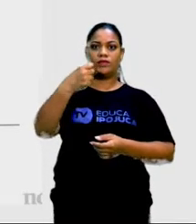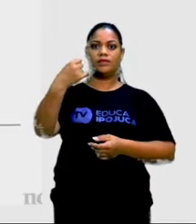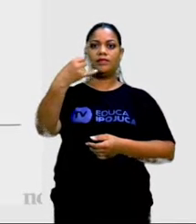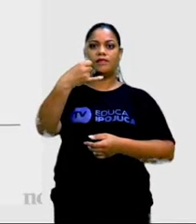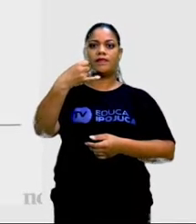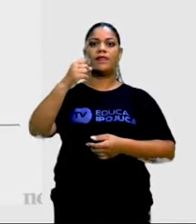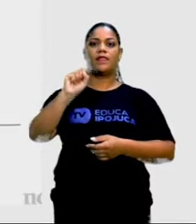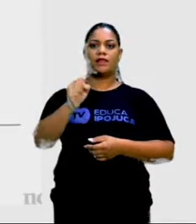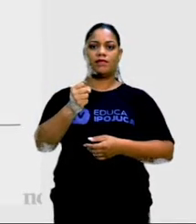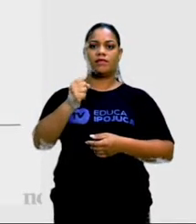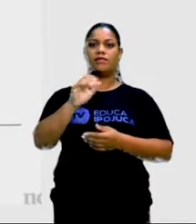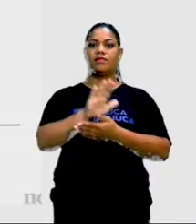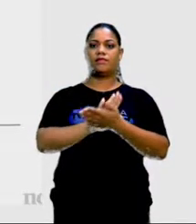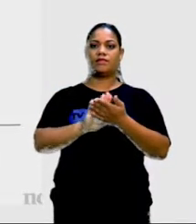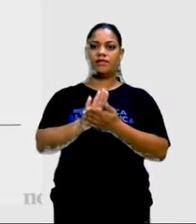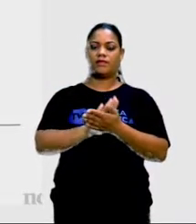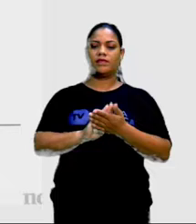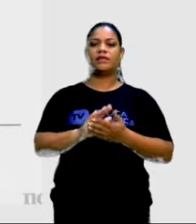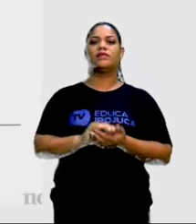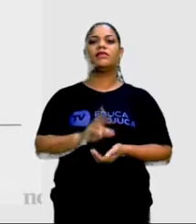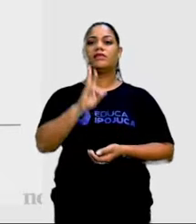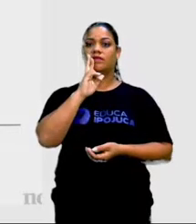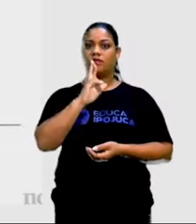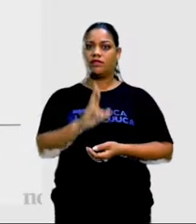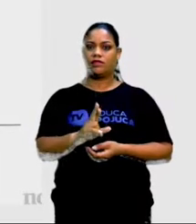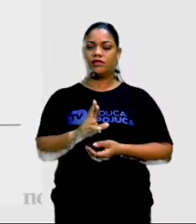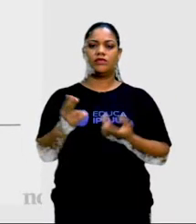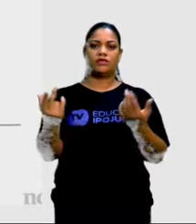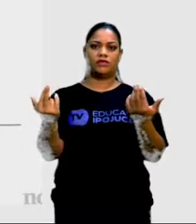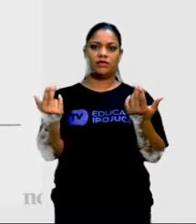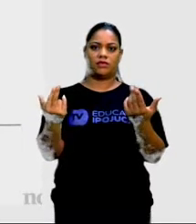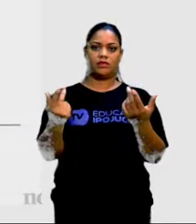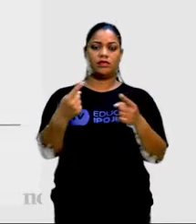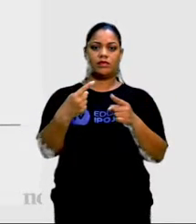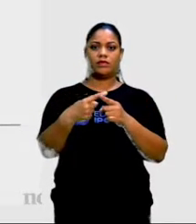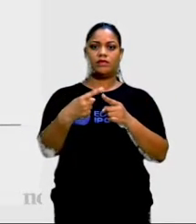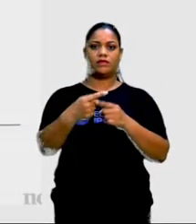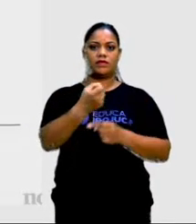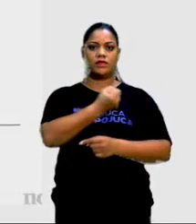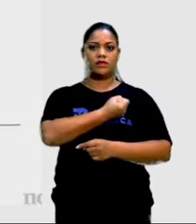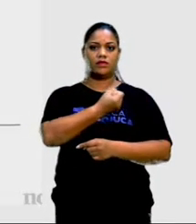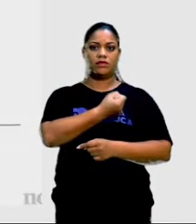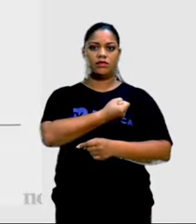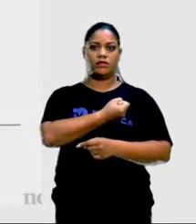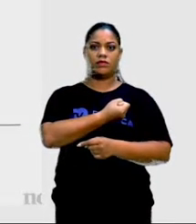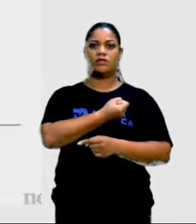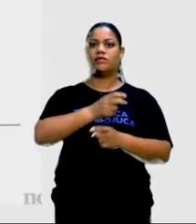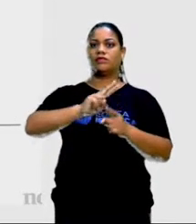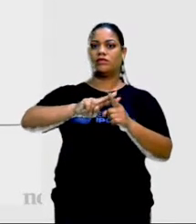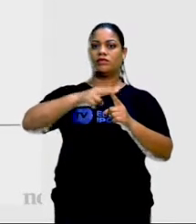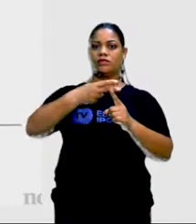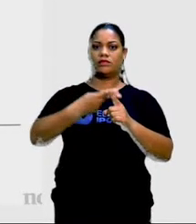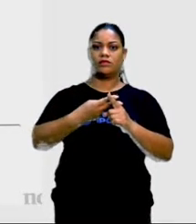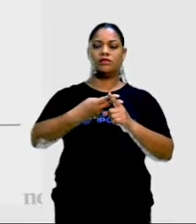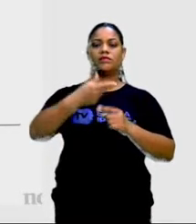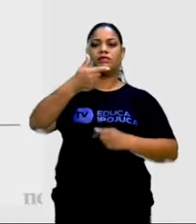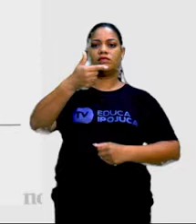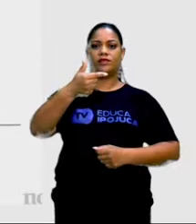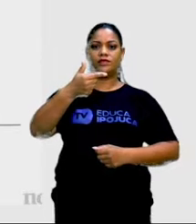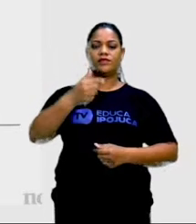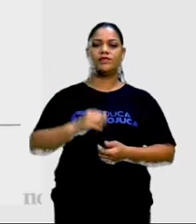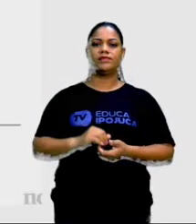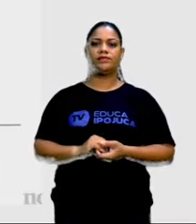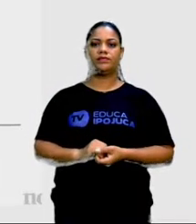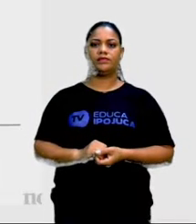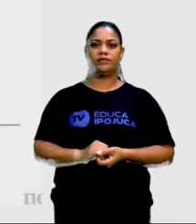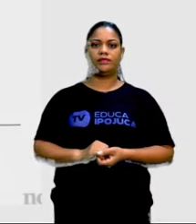foram mudando, mas o resto foi igual, porque esses números são múltiplos de 2. Agora